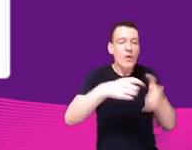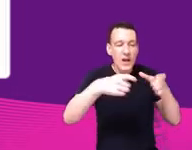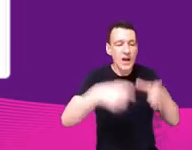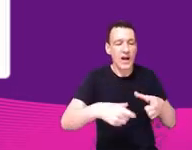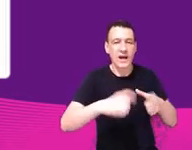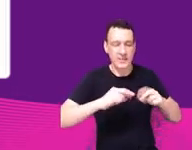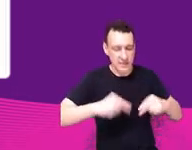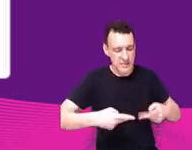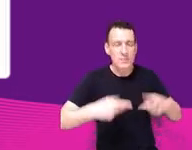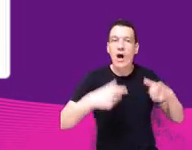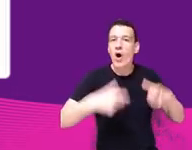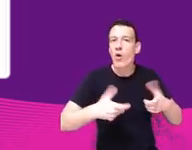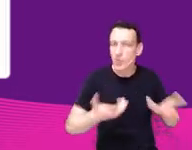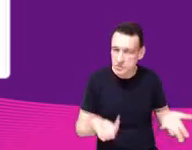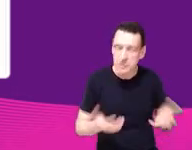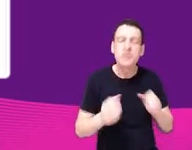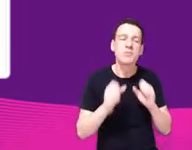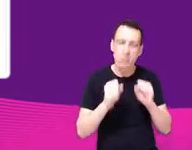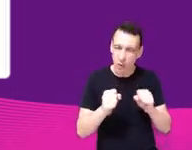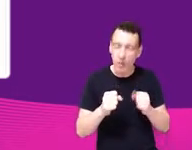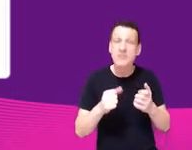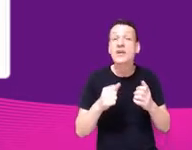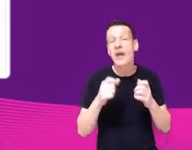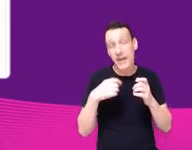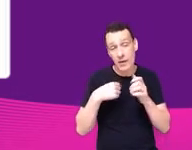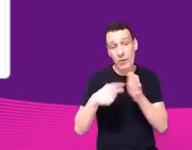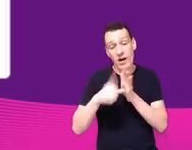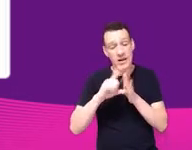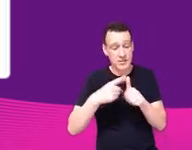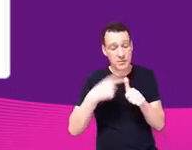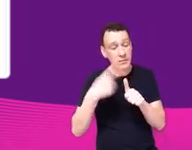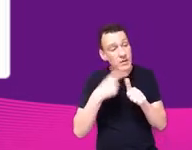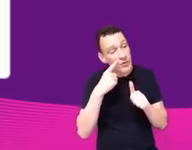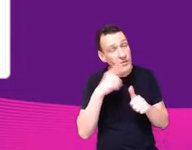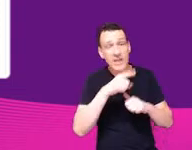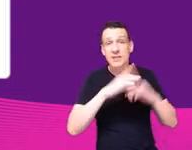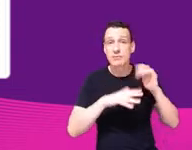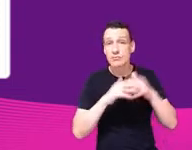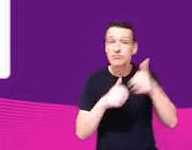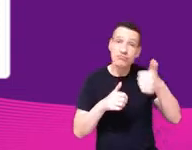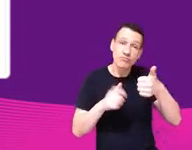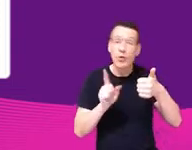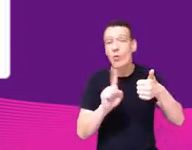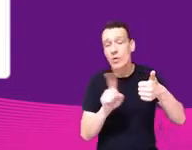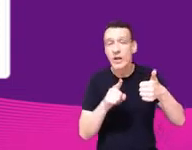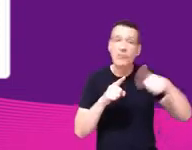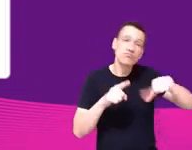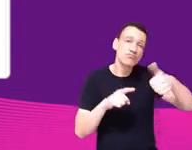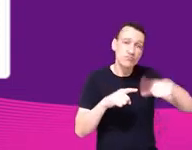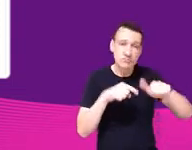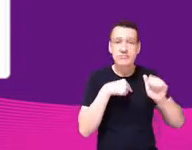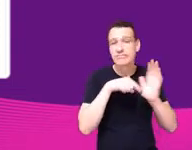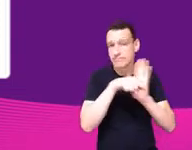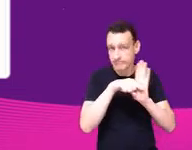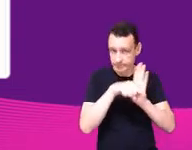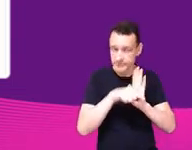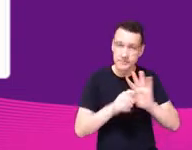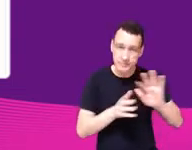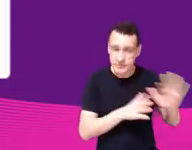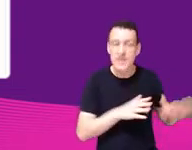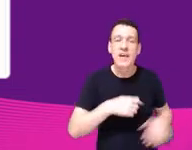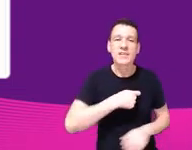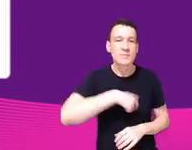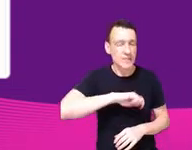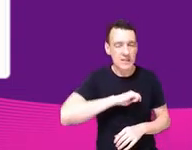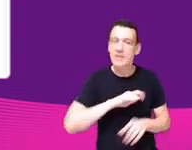vários parâmetros de desempenho desse centro. A Espanha também é um país icônico na transplantação, provavelmente